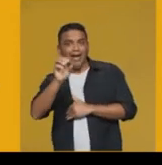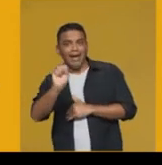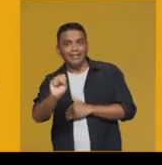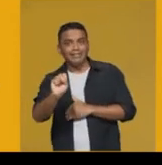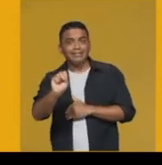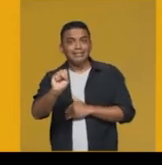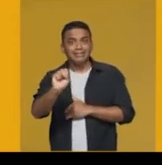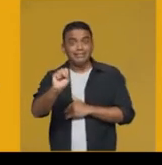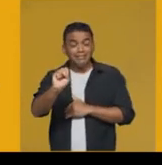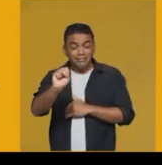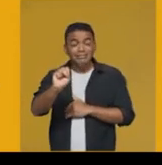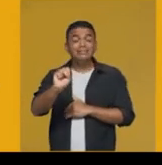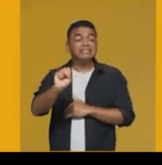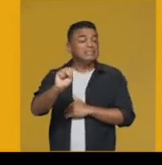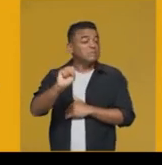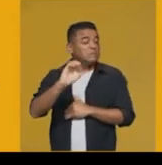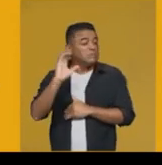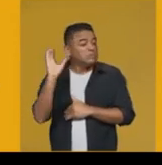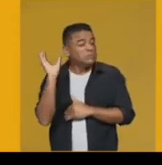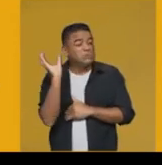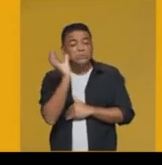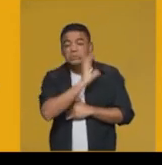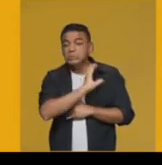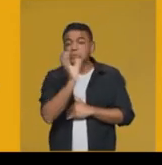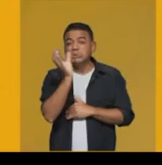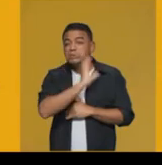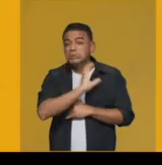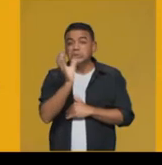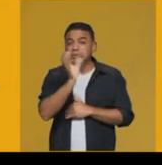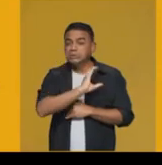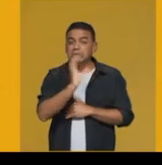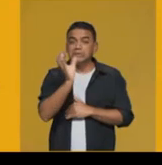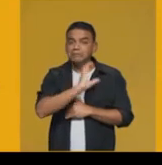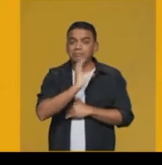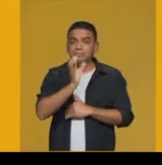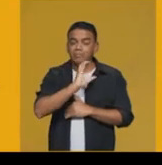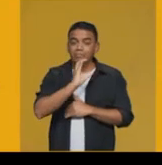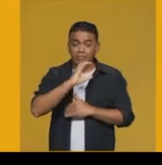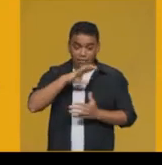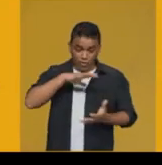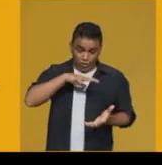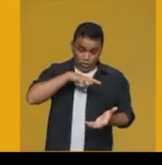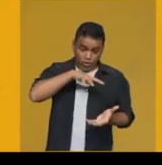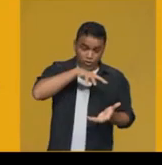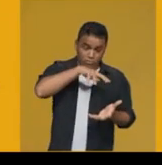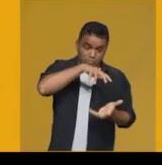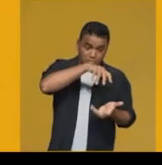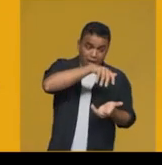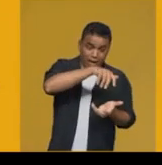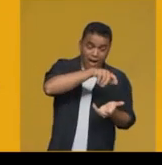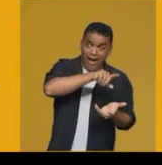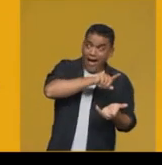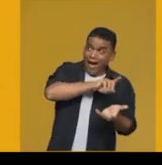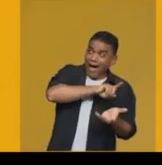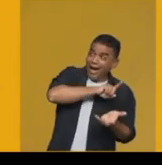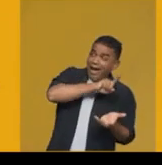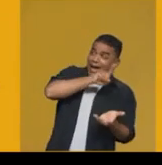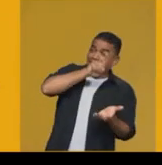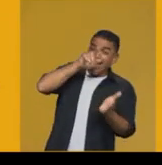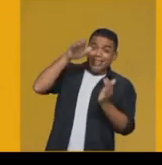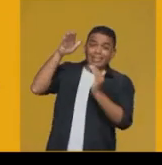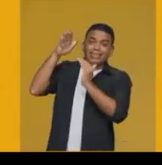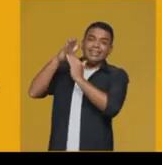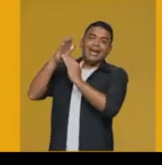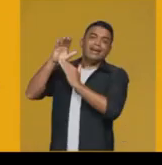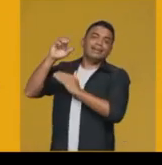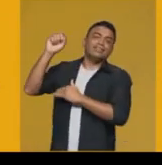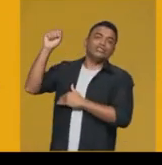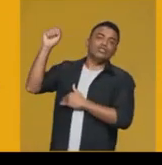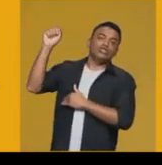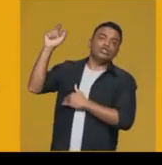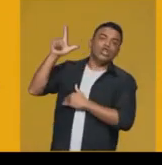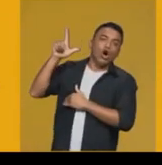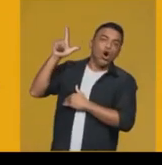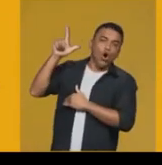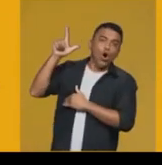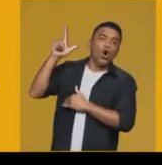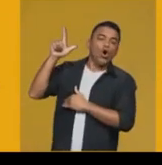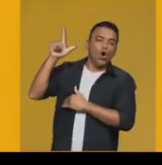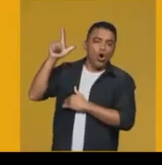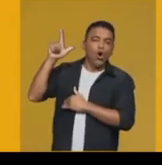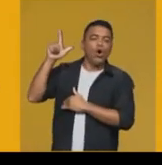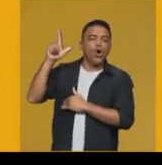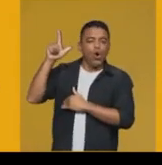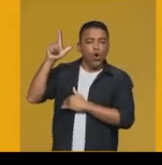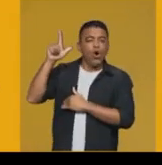por segundo. A distância média da Terra ao Sol também é uma unidade muito importante, que a gente usa com